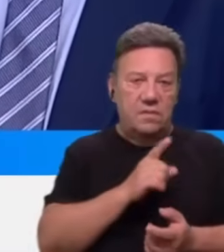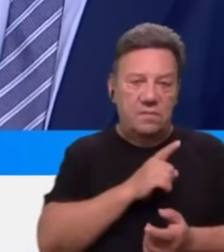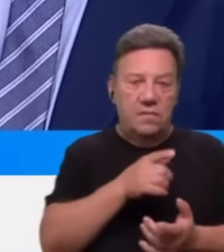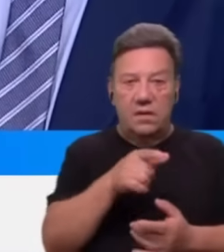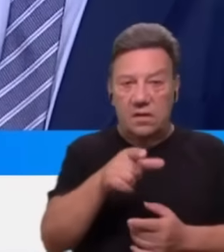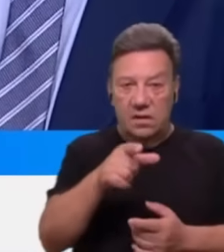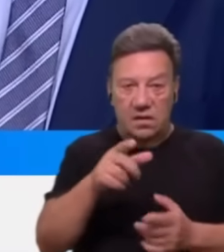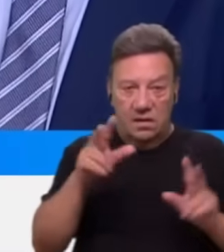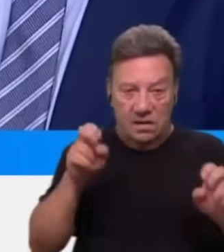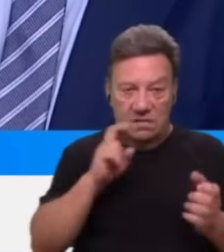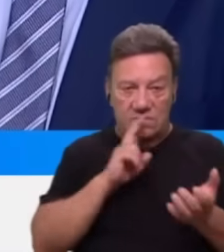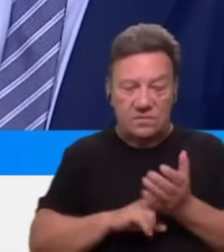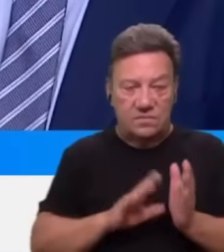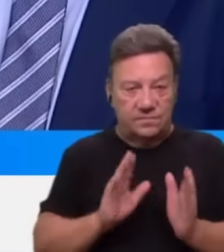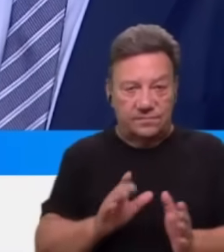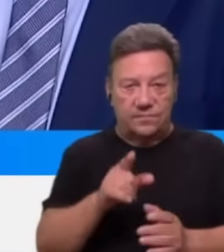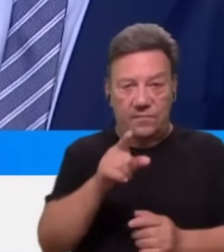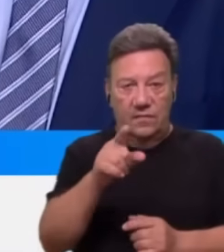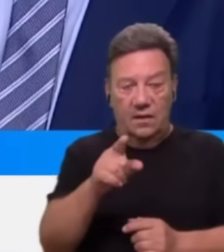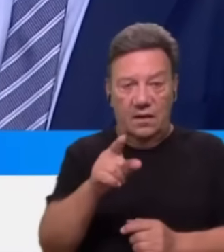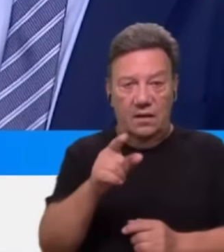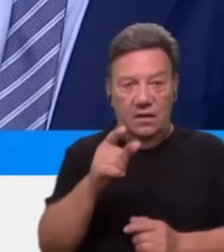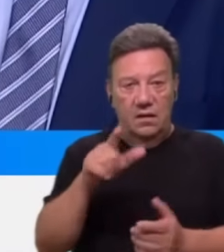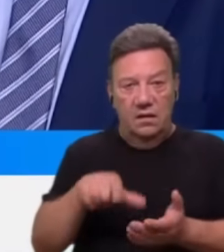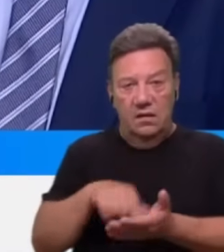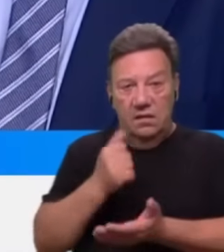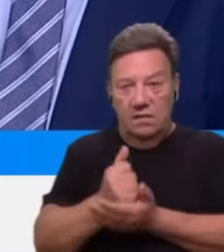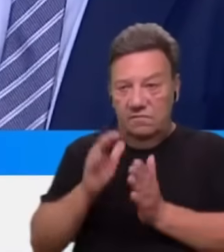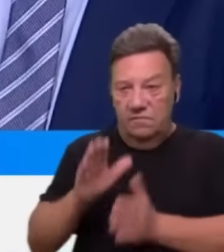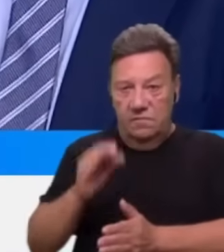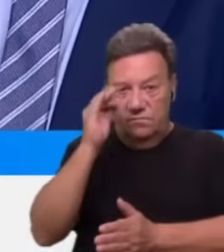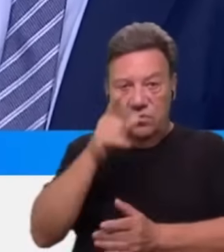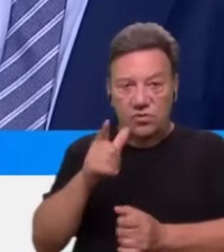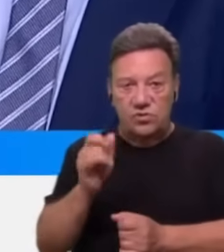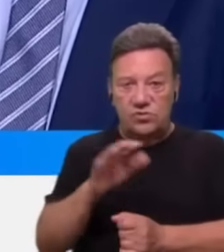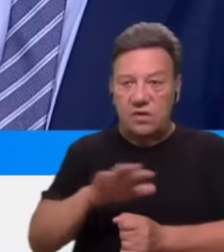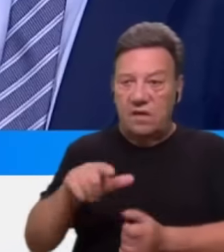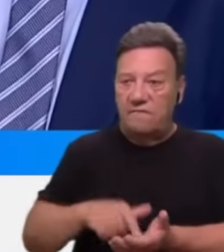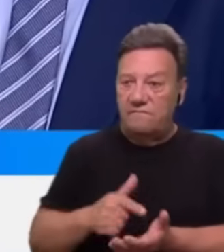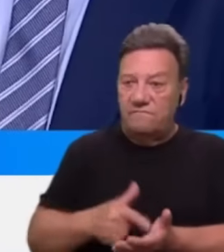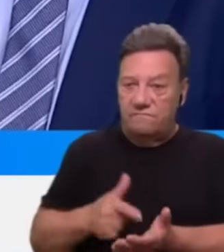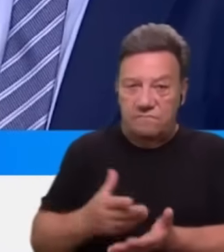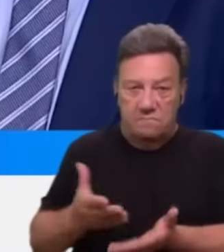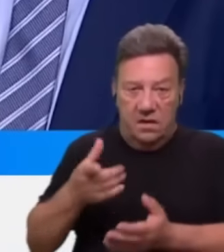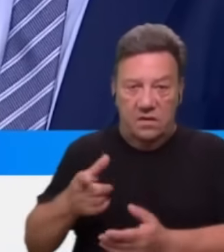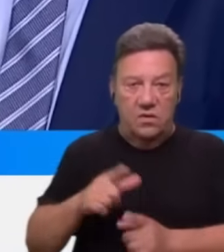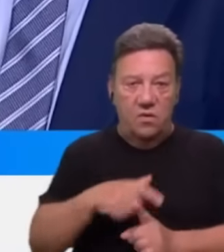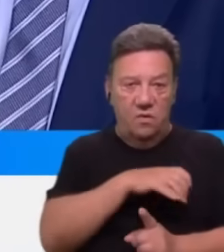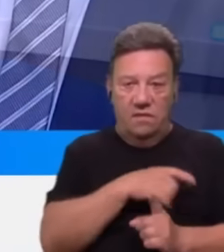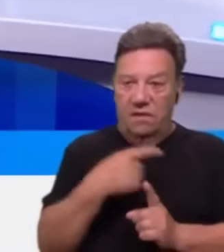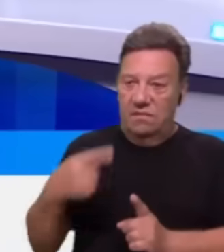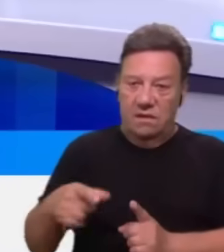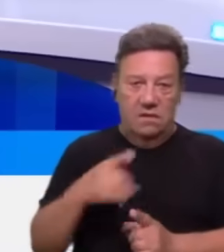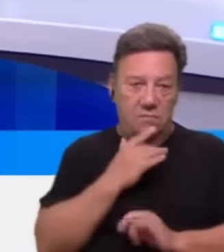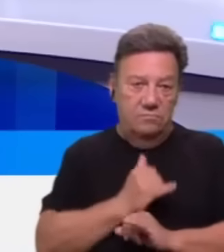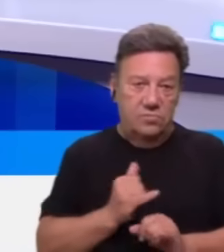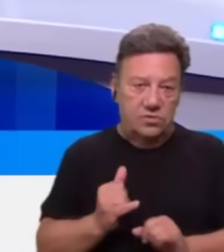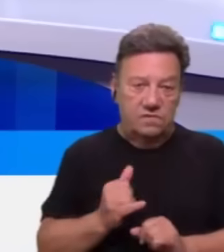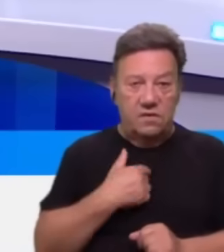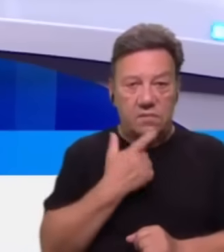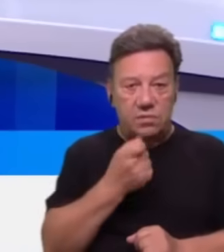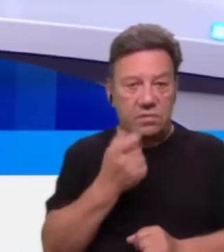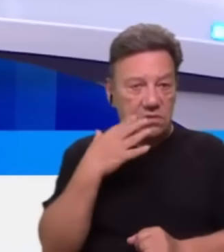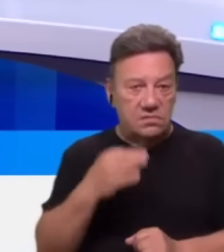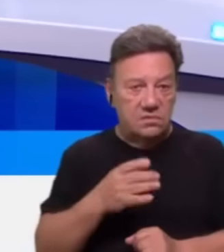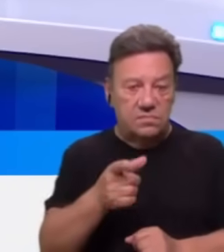neste caso concreto ah fixar pessoas na zonas onde eles mais fazem falta coordenado que tem é impossível a minha pergunta